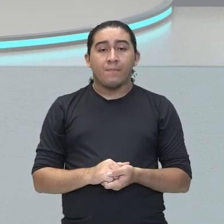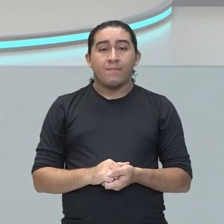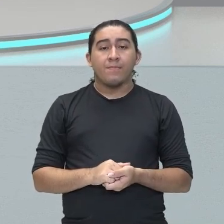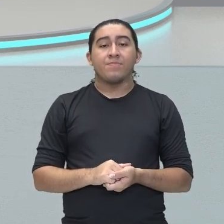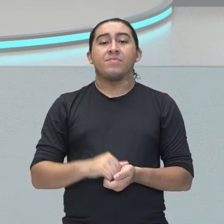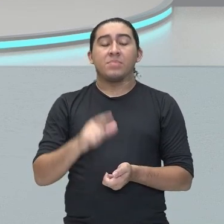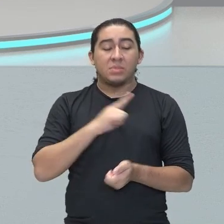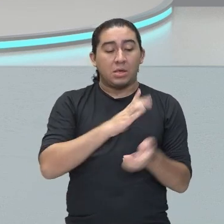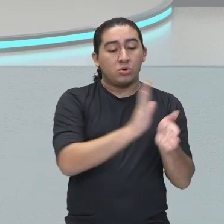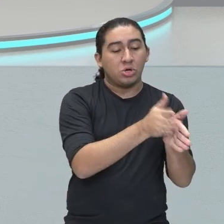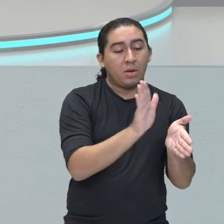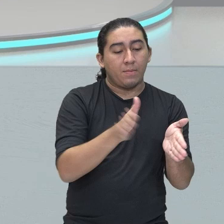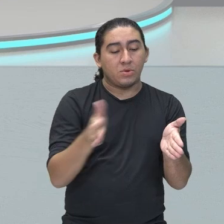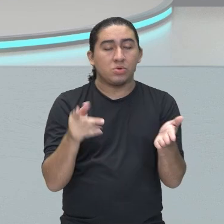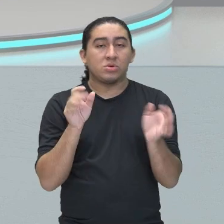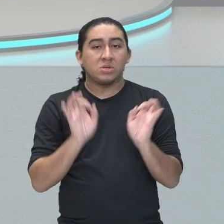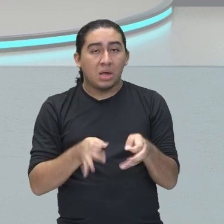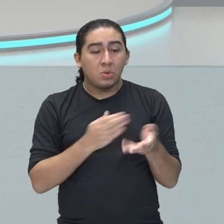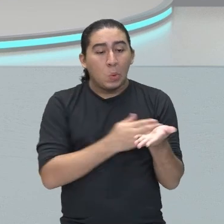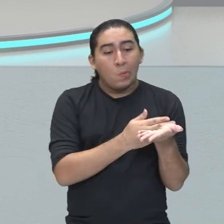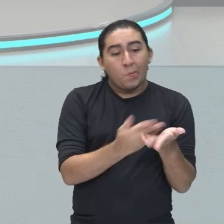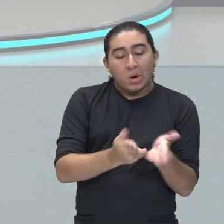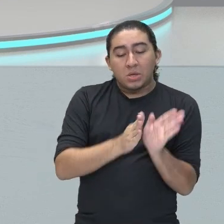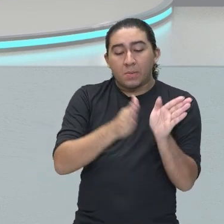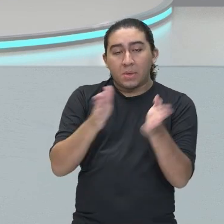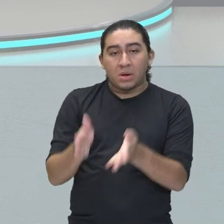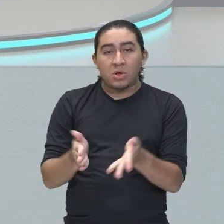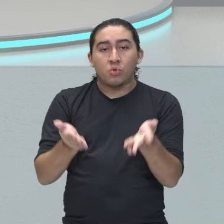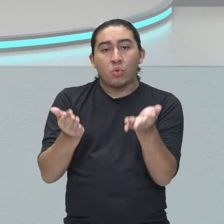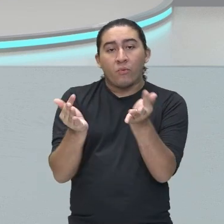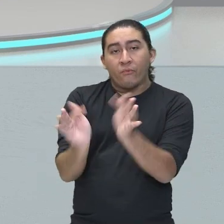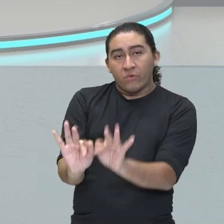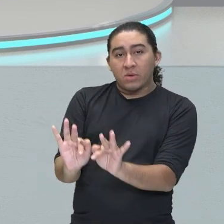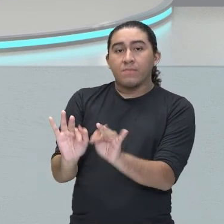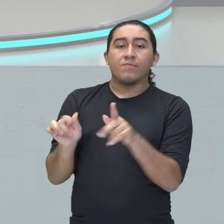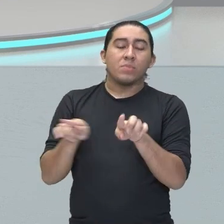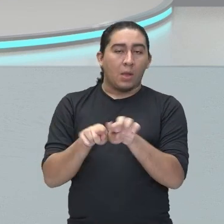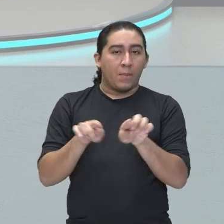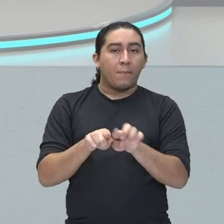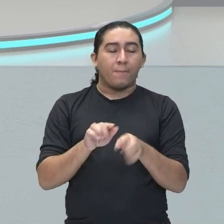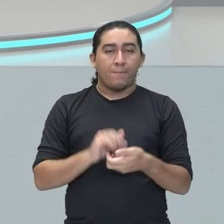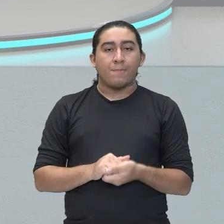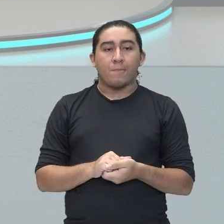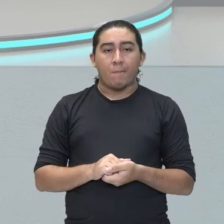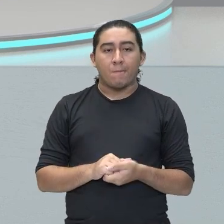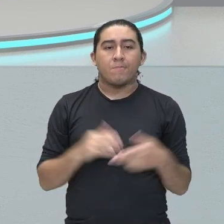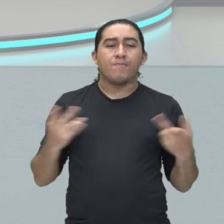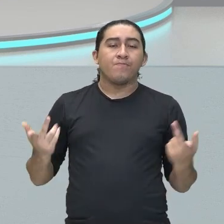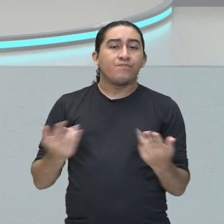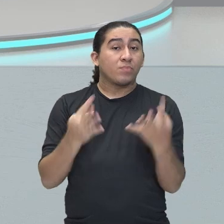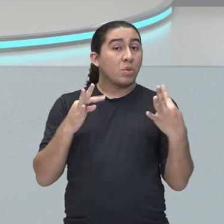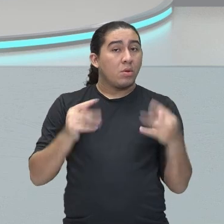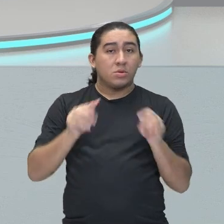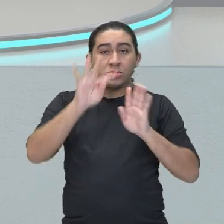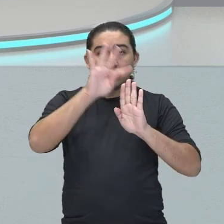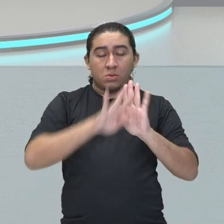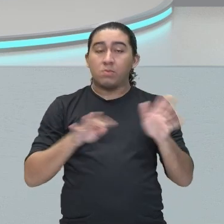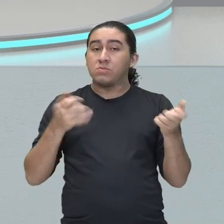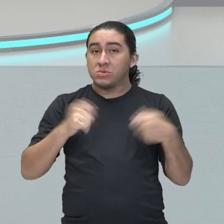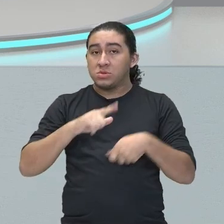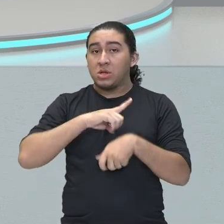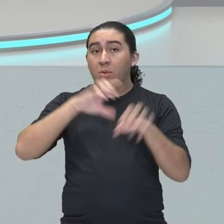invocação, dedicatória, narração e epílogo. Então, como todos os textos, tem